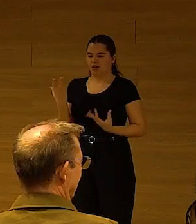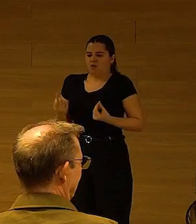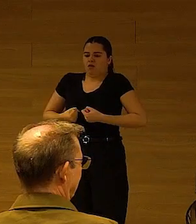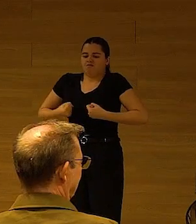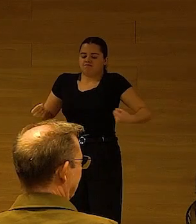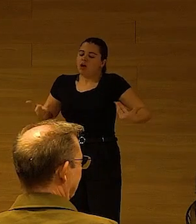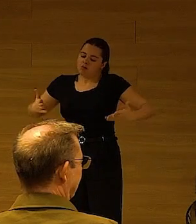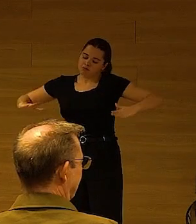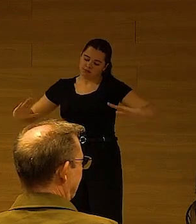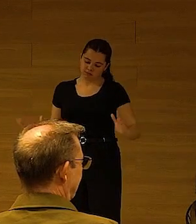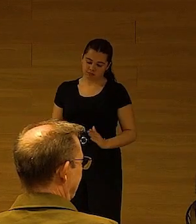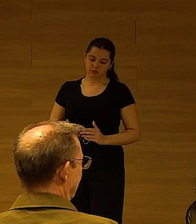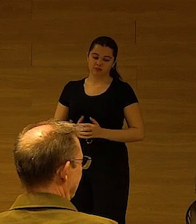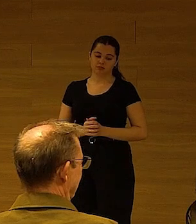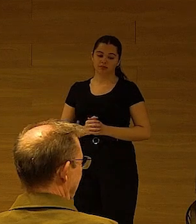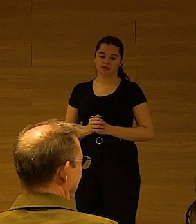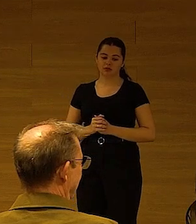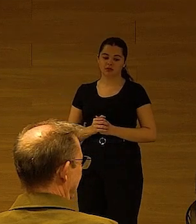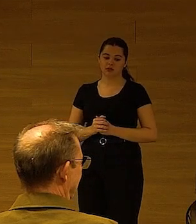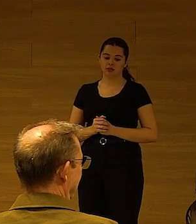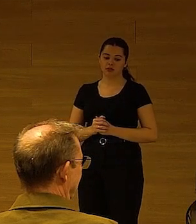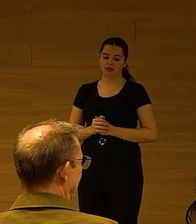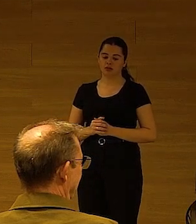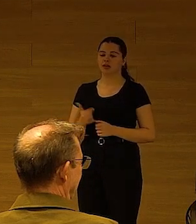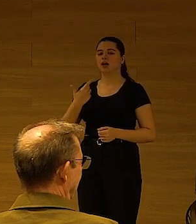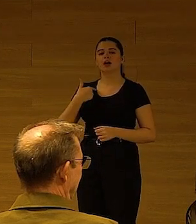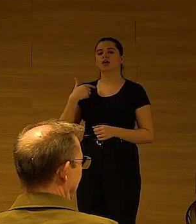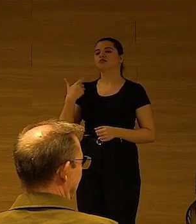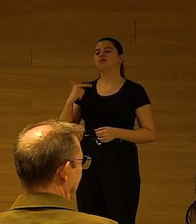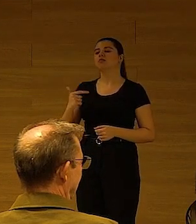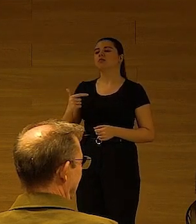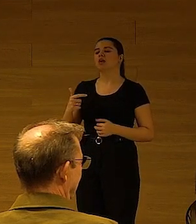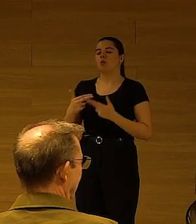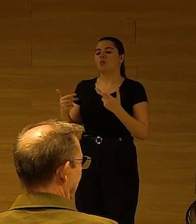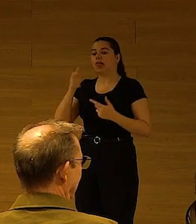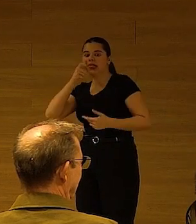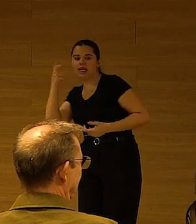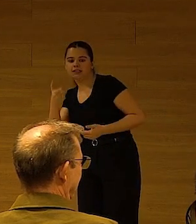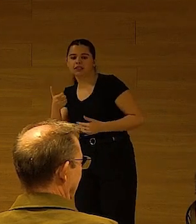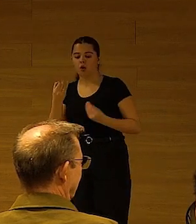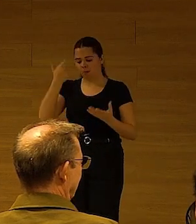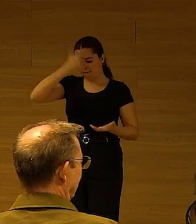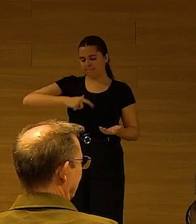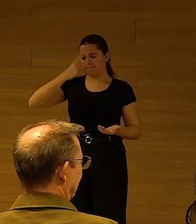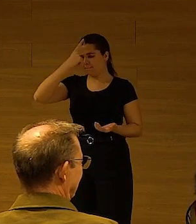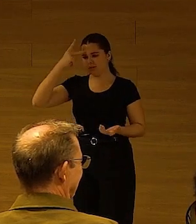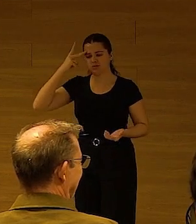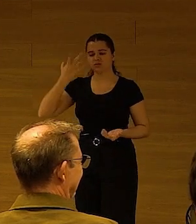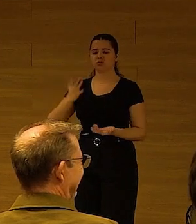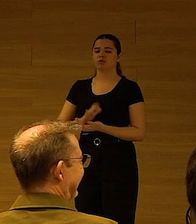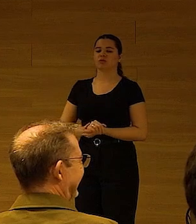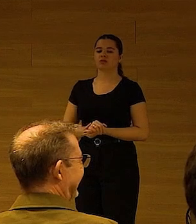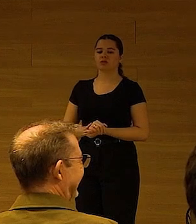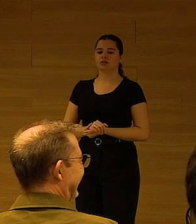peso. E no mais, eu não tenho nada de interessante como pessoa para